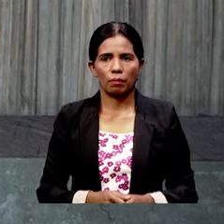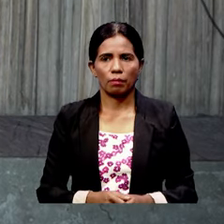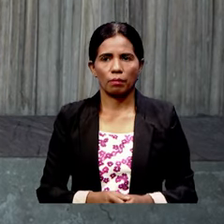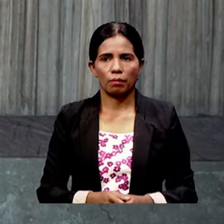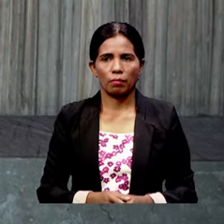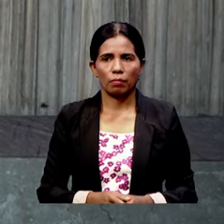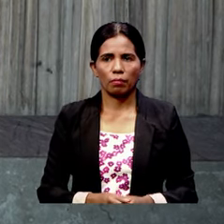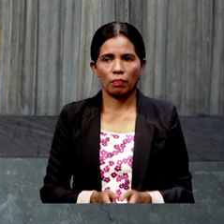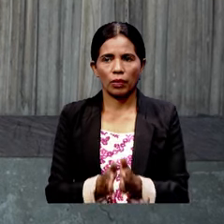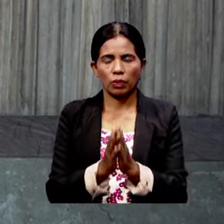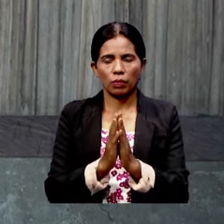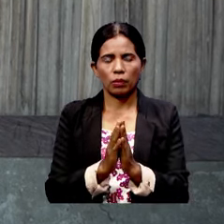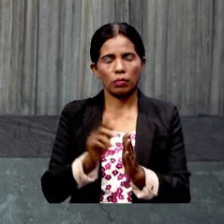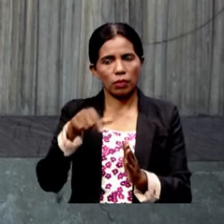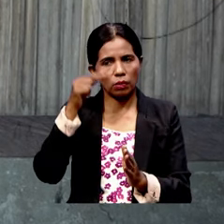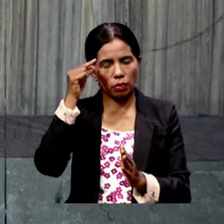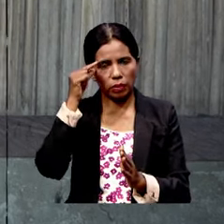Os bagobes no...